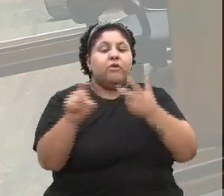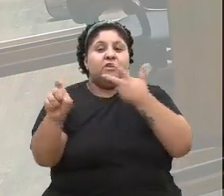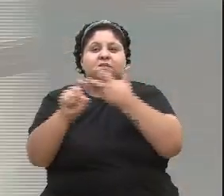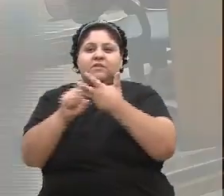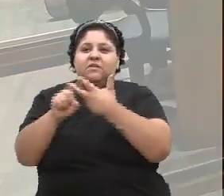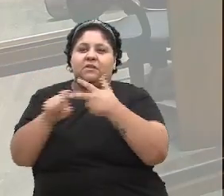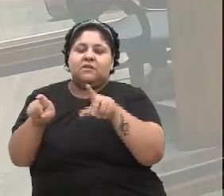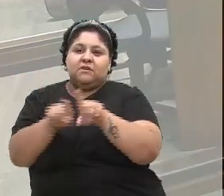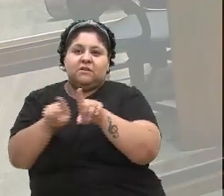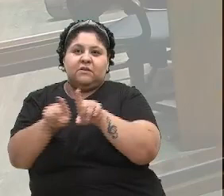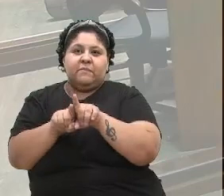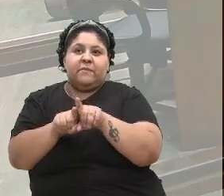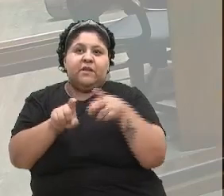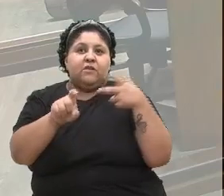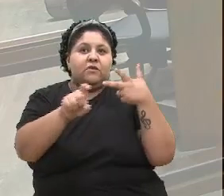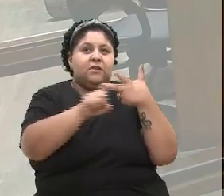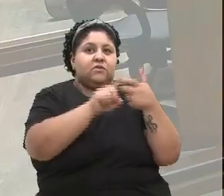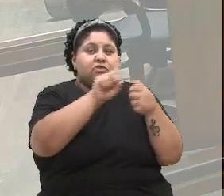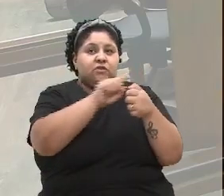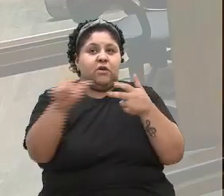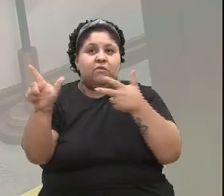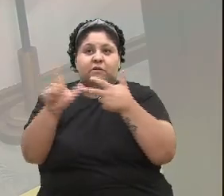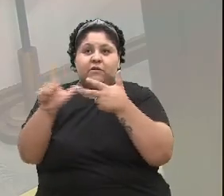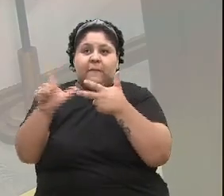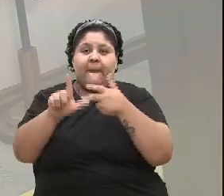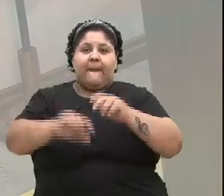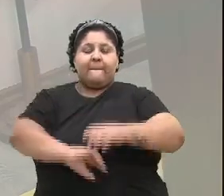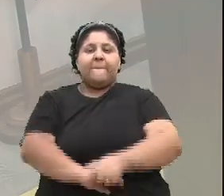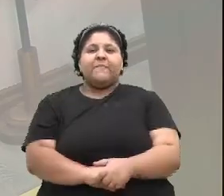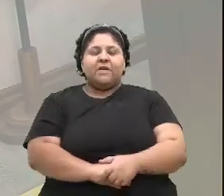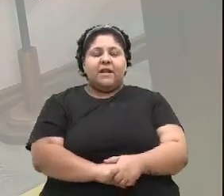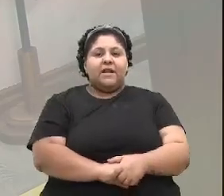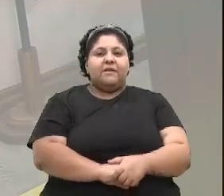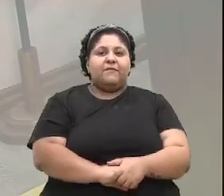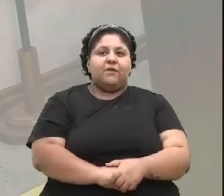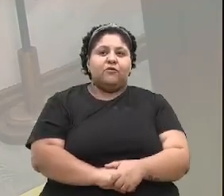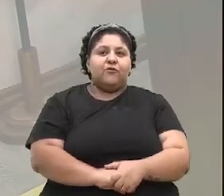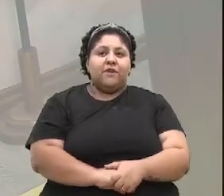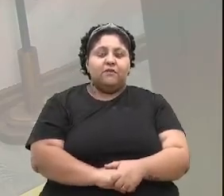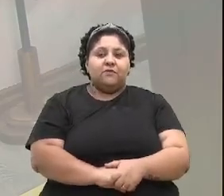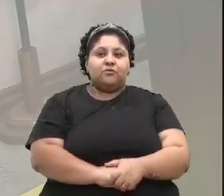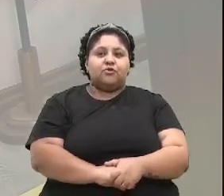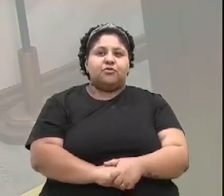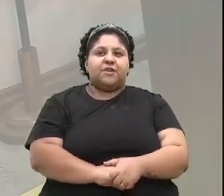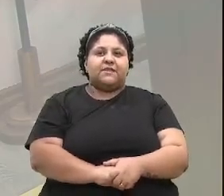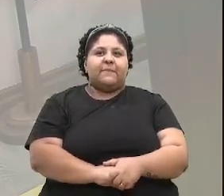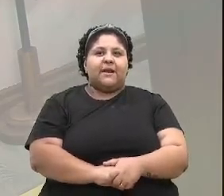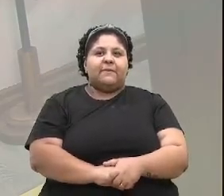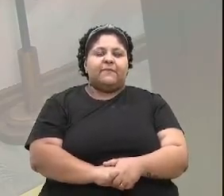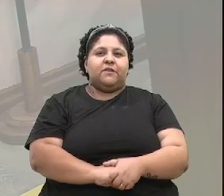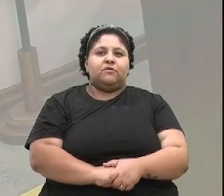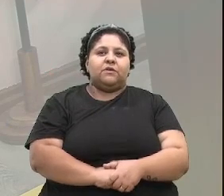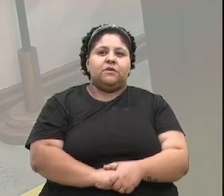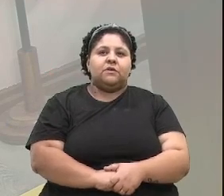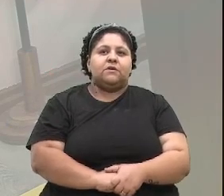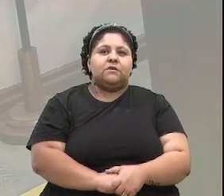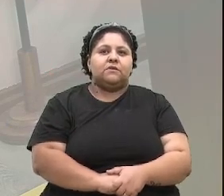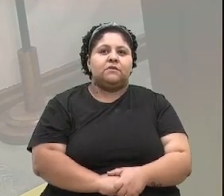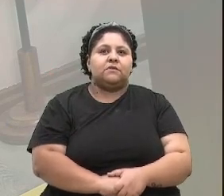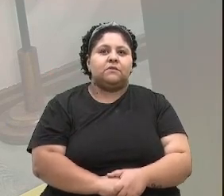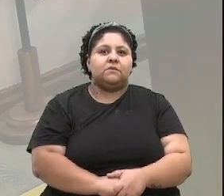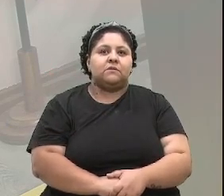pelo legislativo. Bom, peraí, primeiro aqui, ó, me interrompeu, eu quero saber. Sobre... Não!